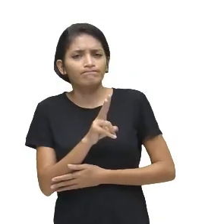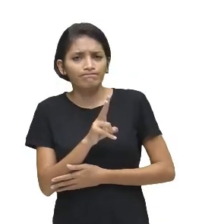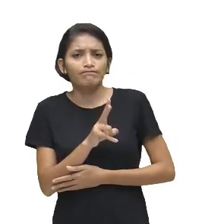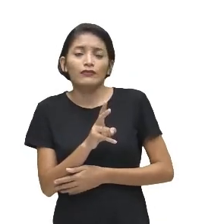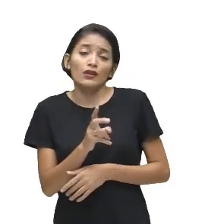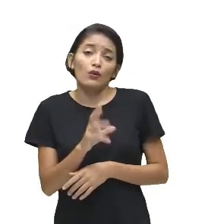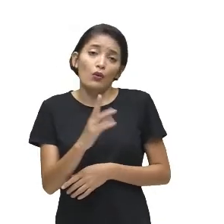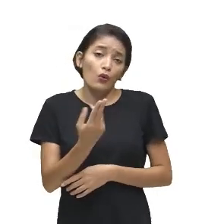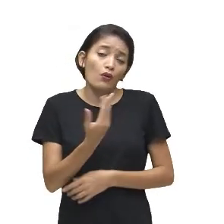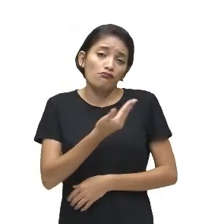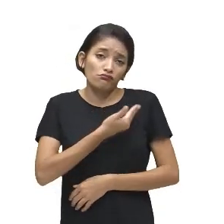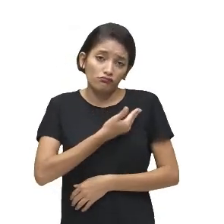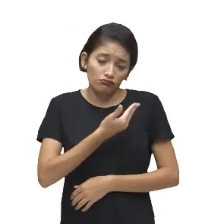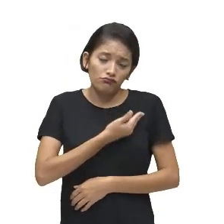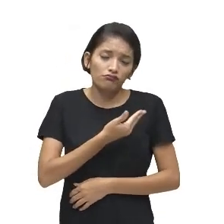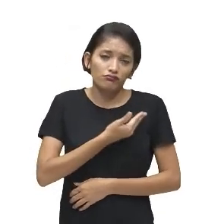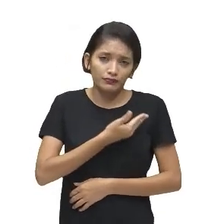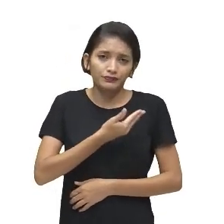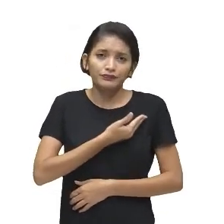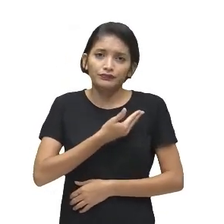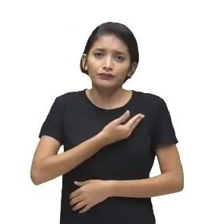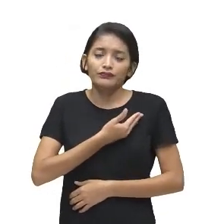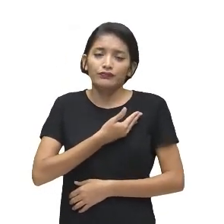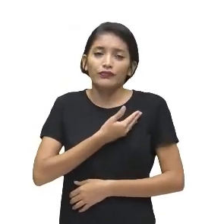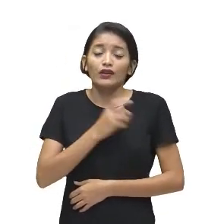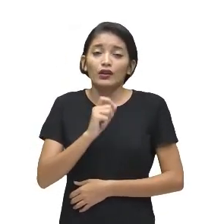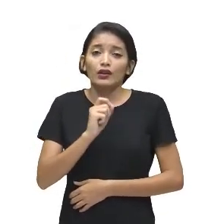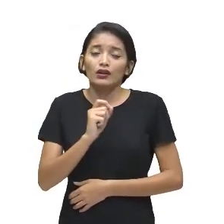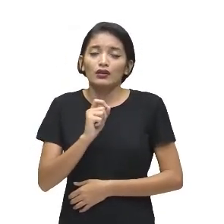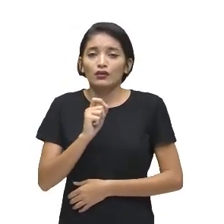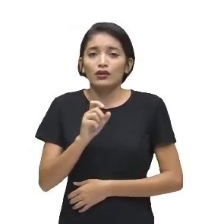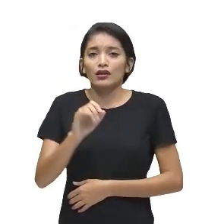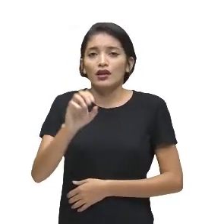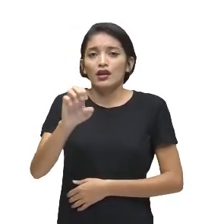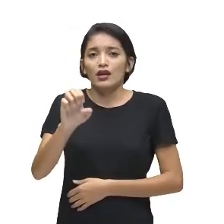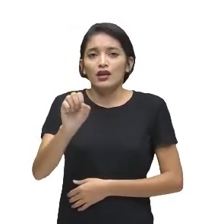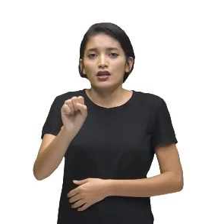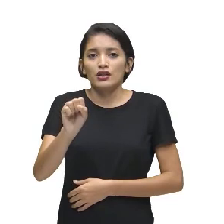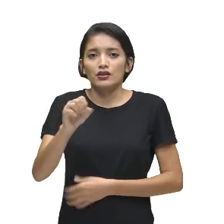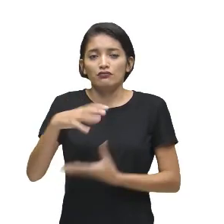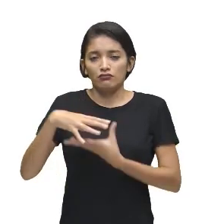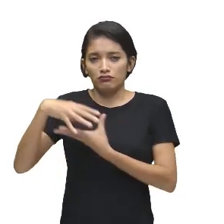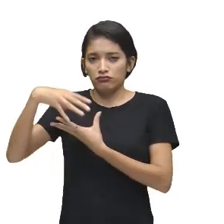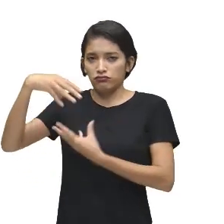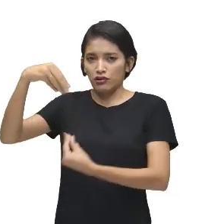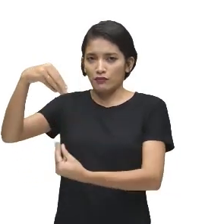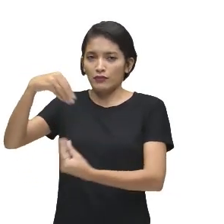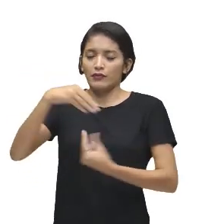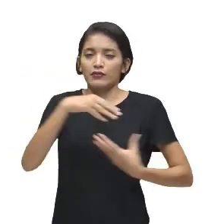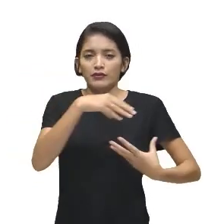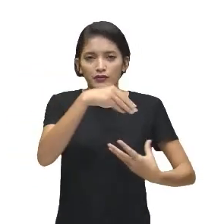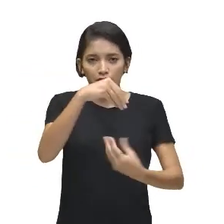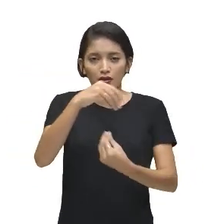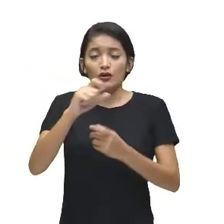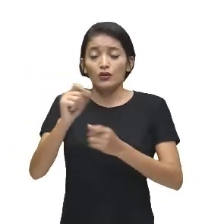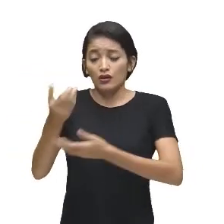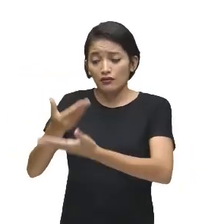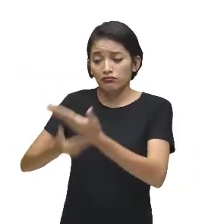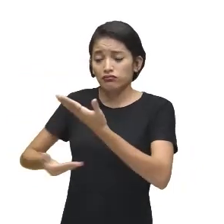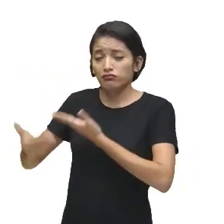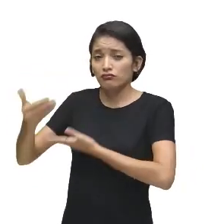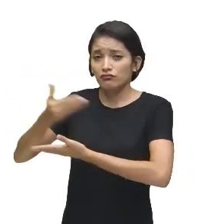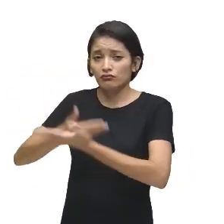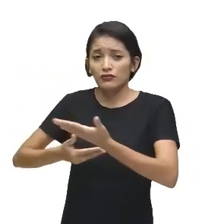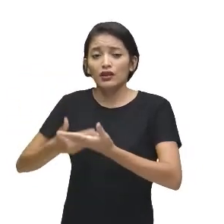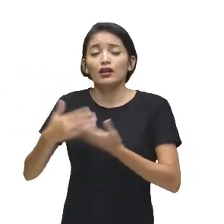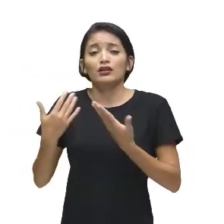amigos, inclusive, que são espíritas, e que confessando comigo, partilhando comigo, falavam, olha, eu